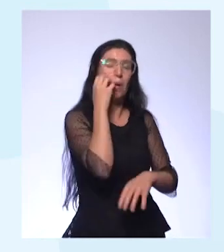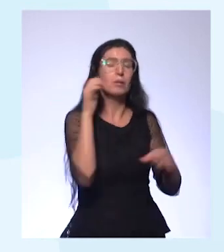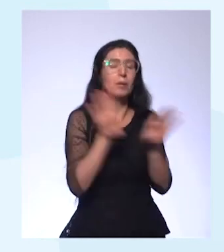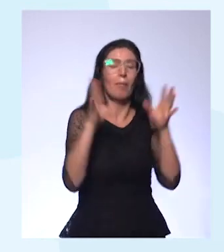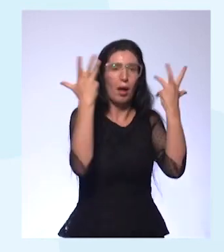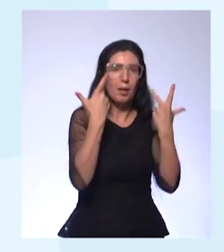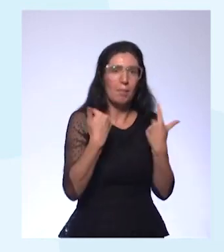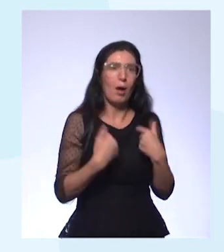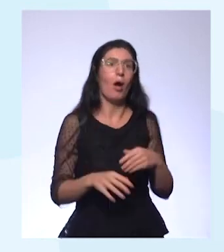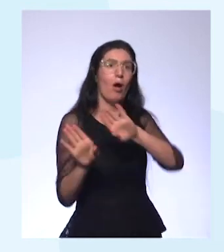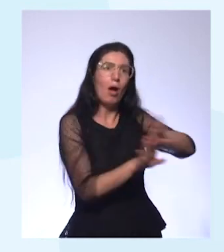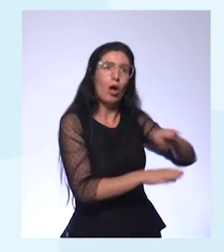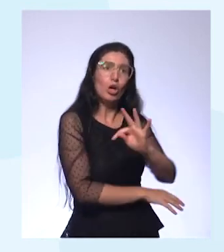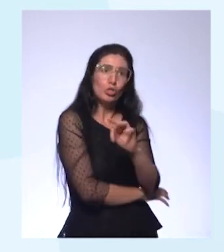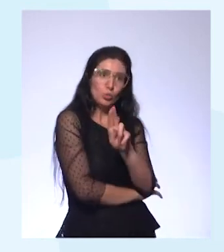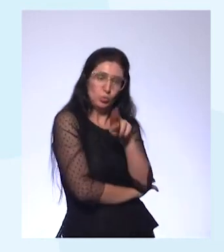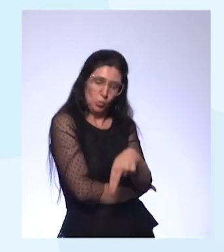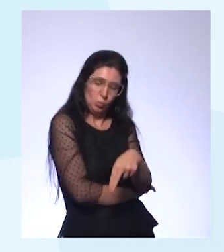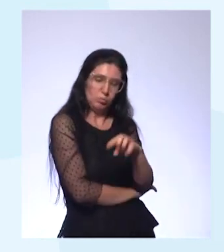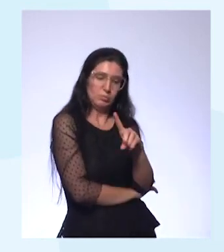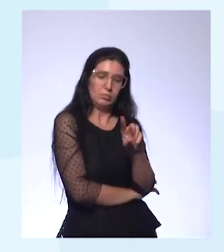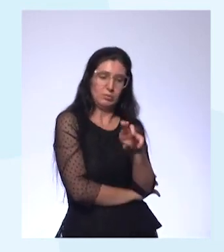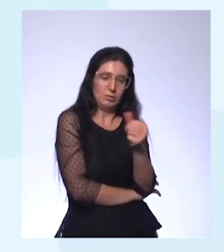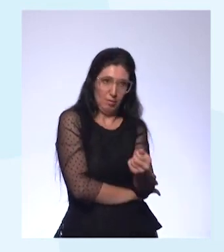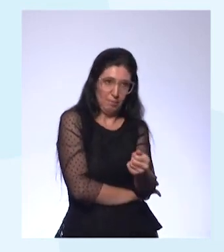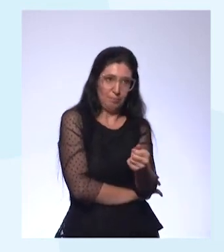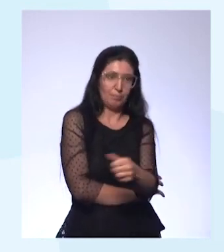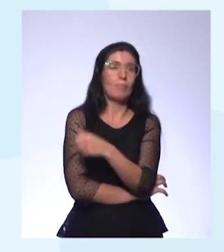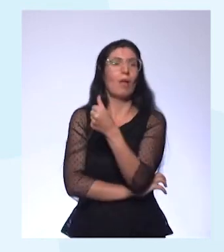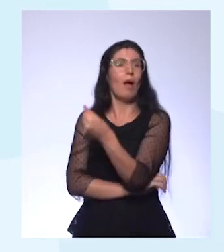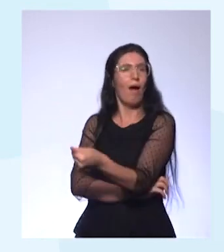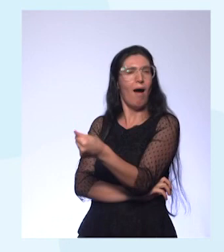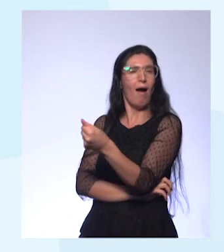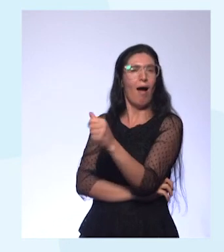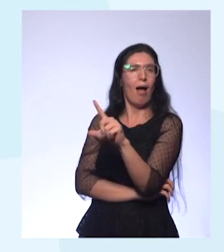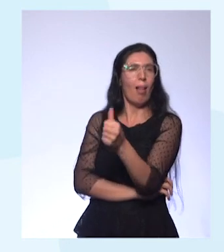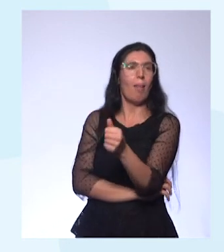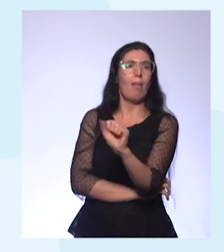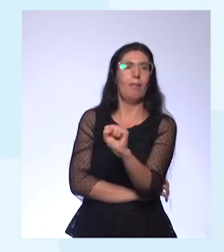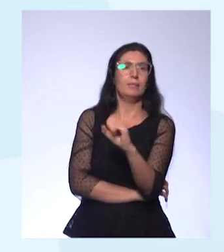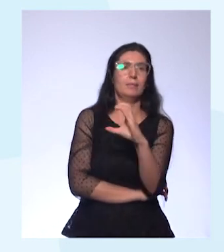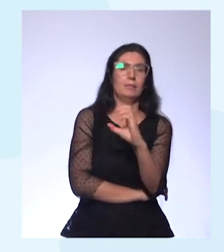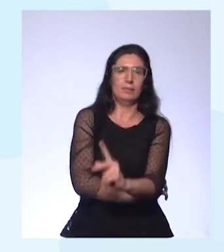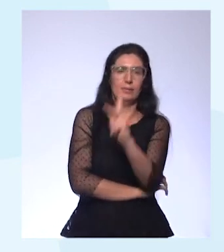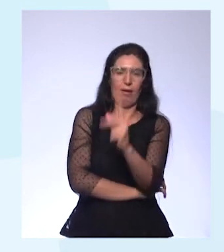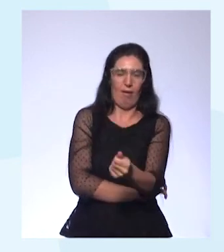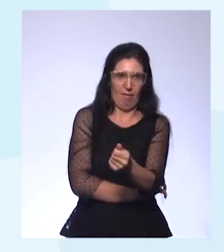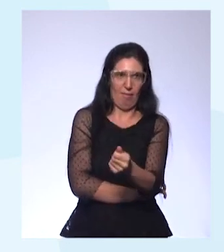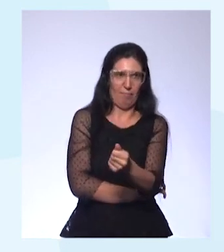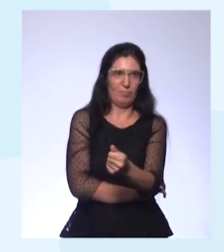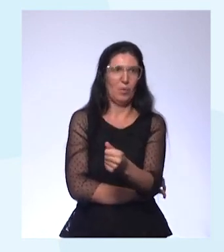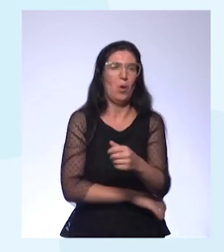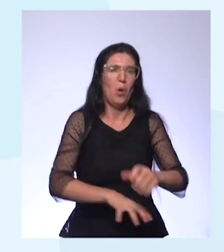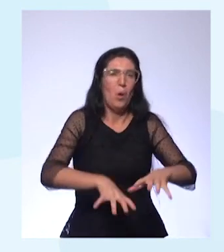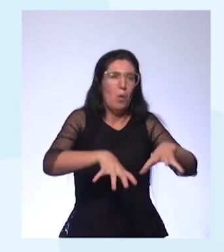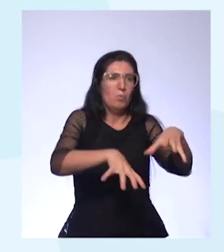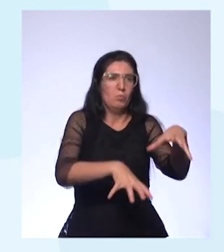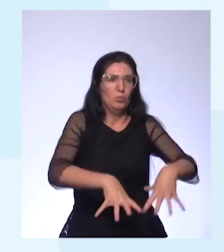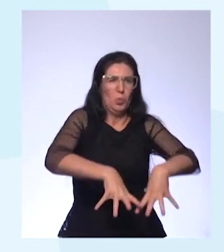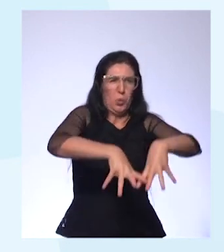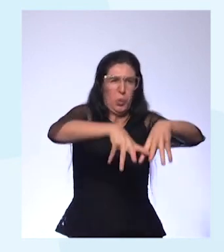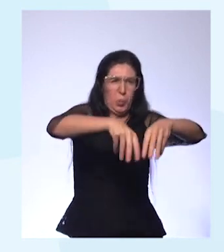aí é uma foto aí do Alasca, né? Então, basicamente, o que se tem na tundra, né? Musgos e líquens, né? Lembrando